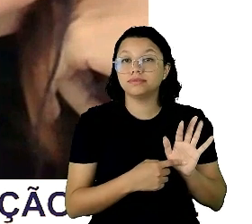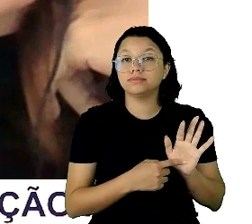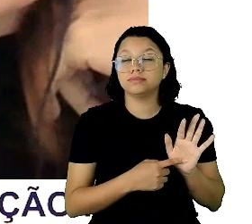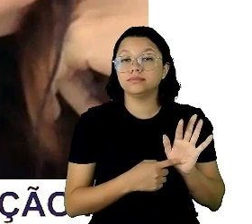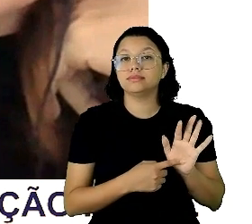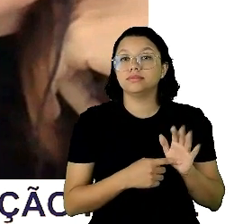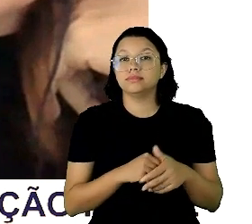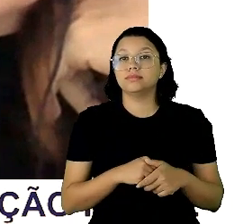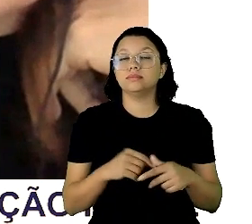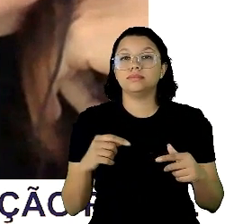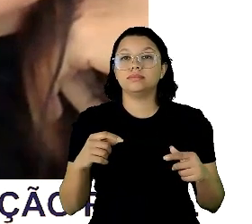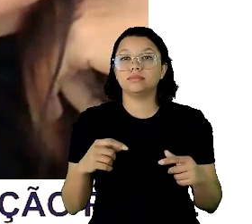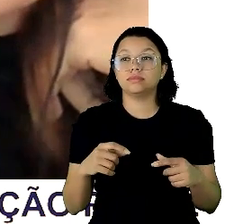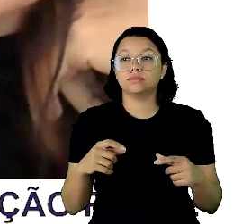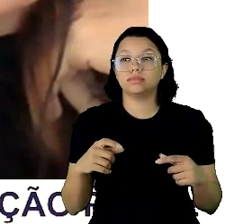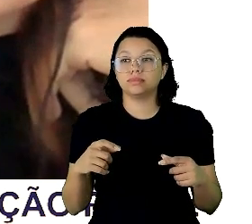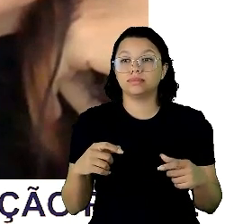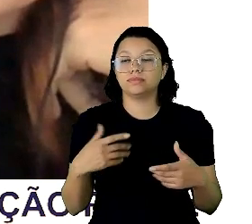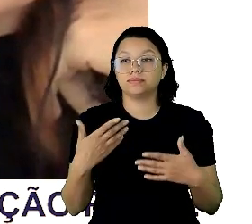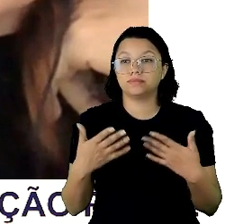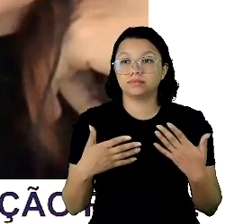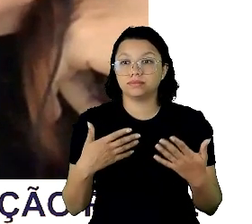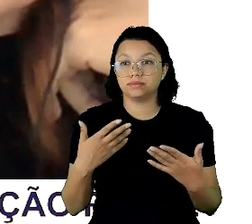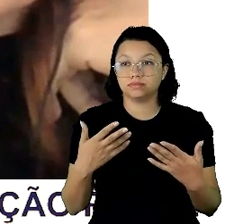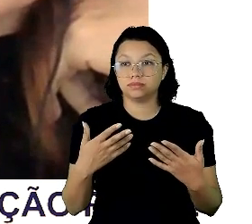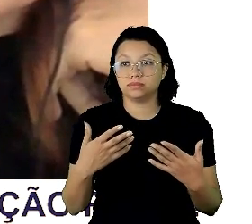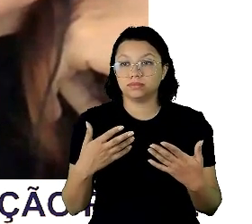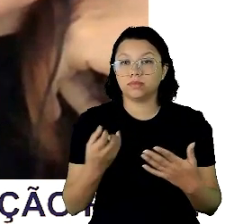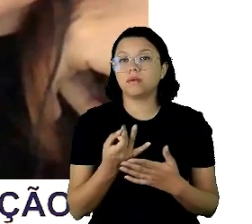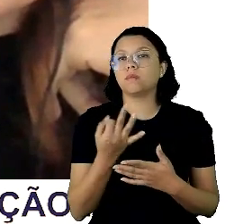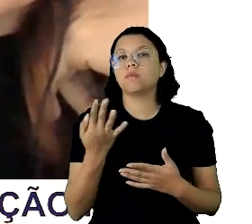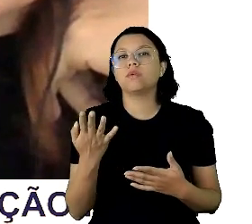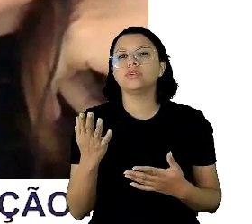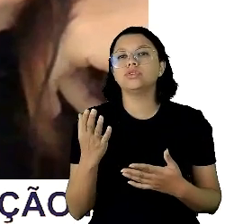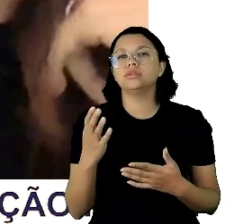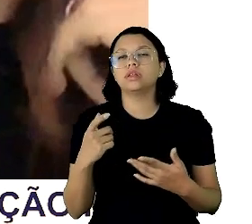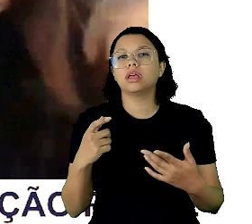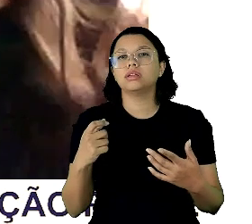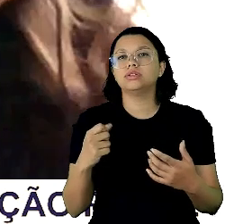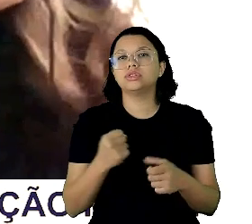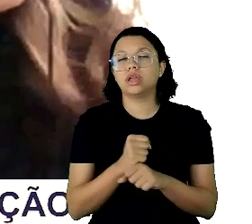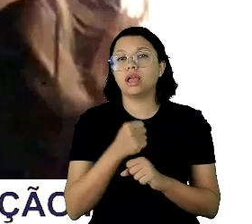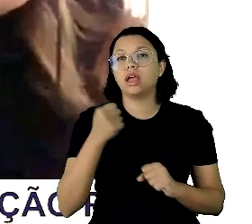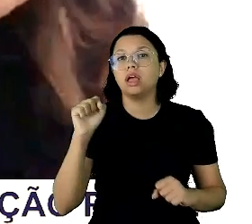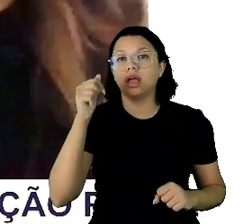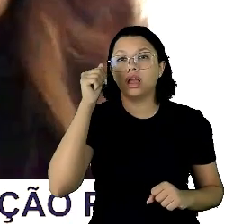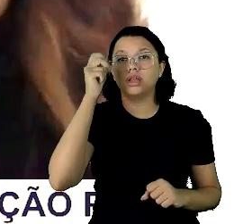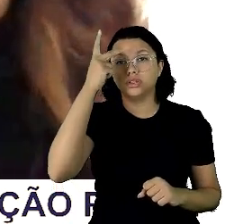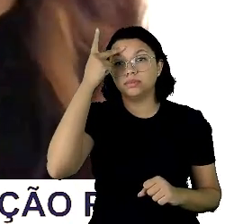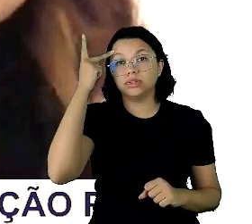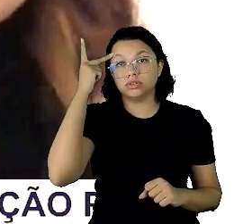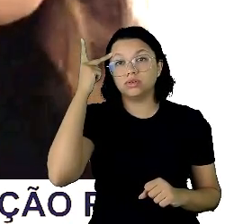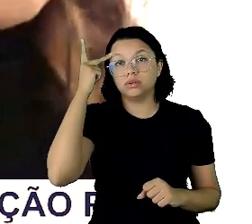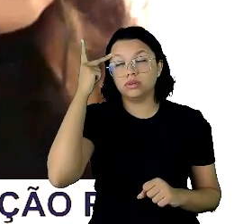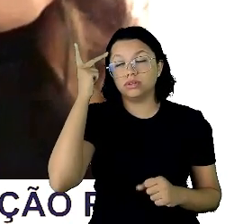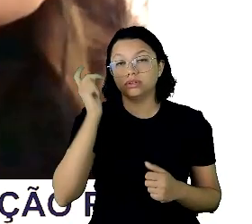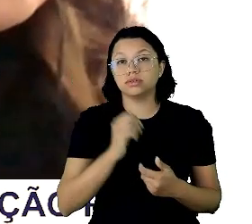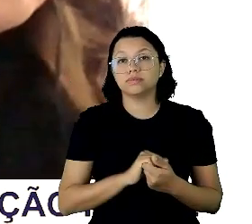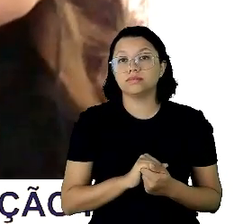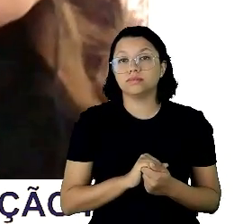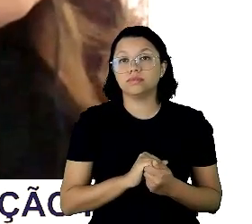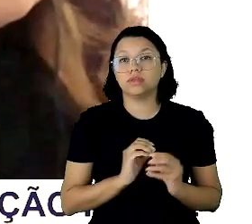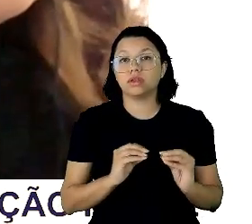que um percentual muito grande das pessoas, inclusive mulheres, vão imputar a culpa